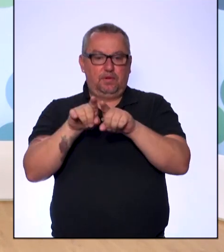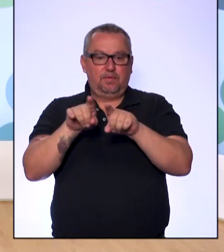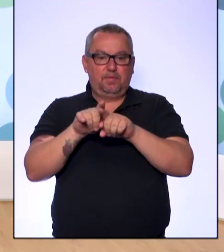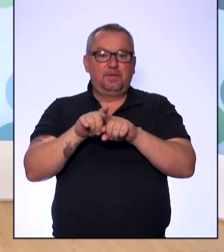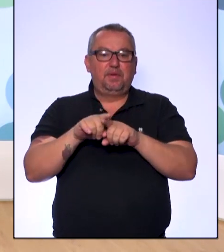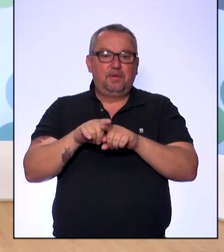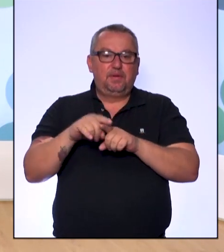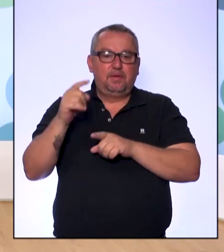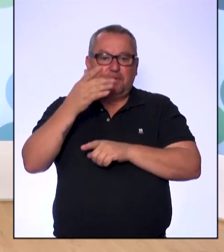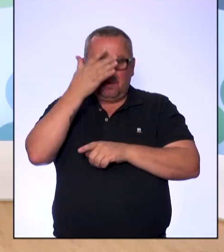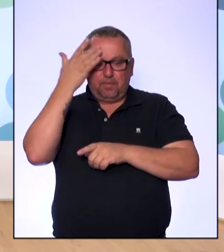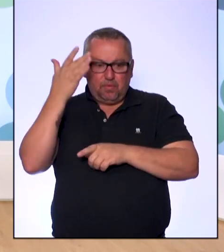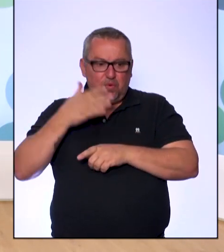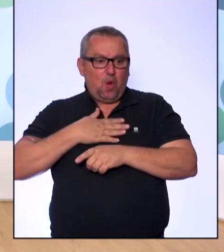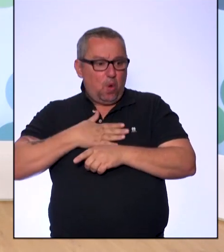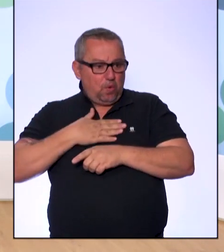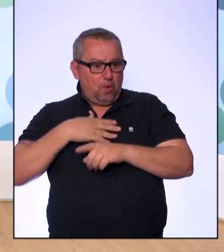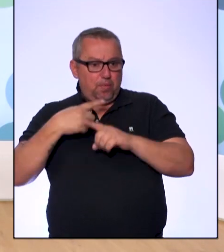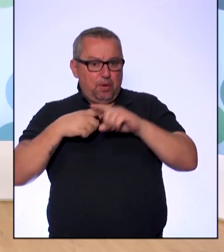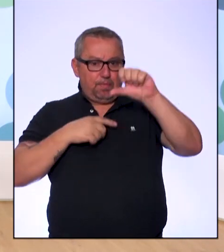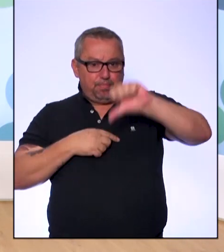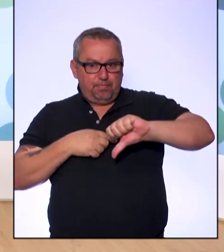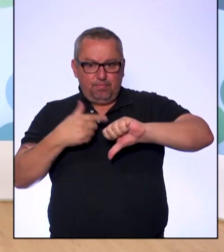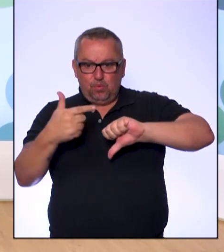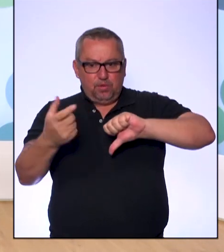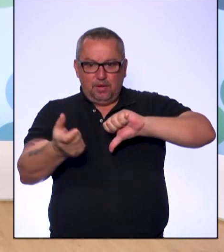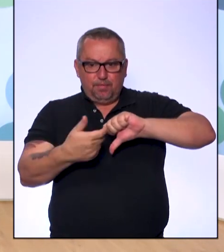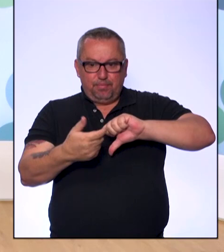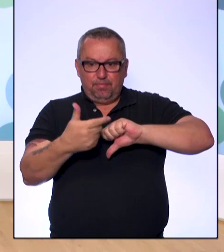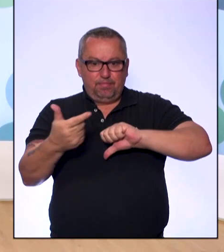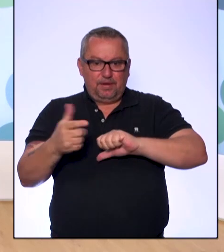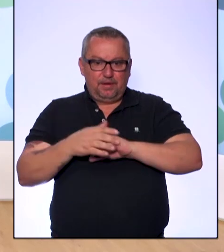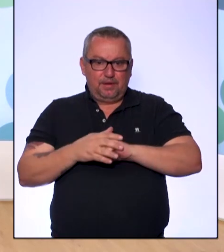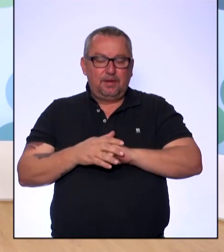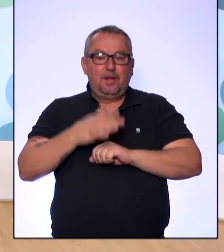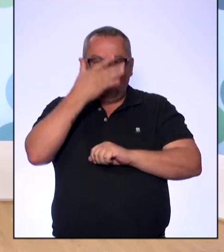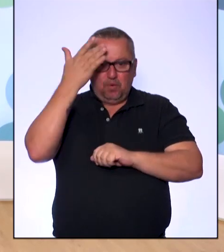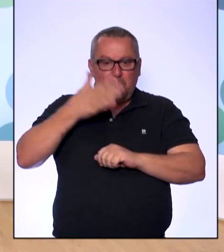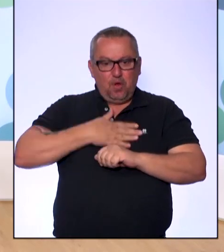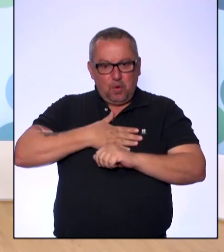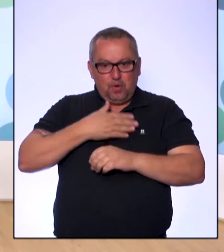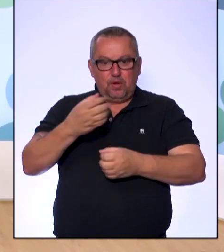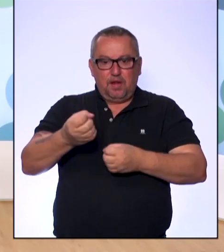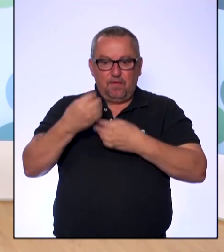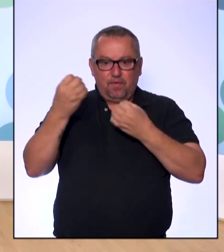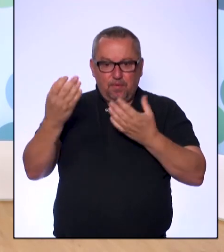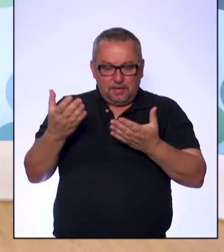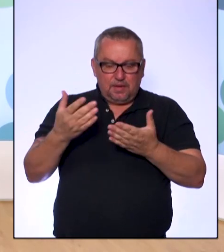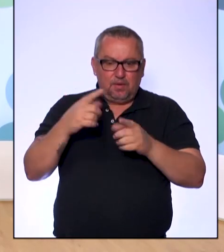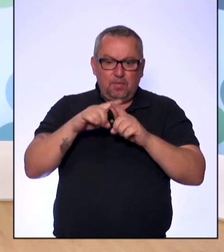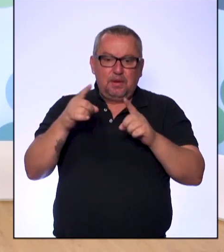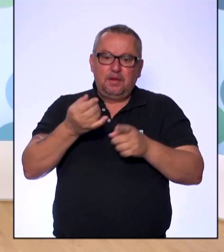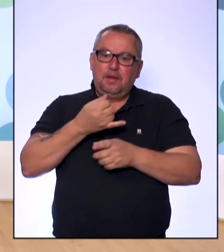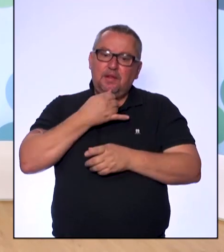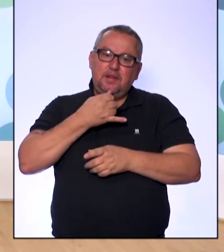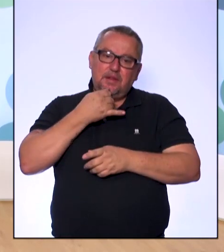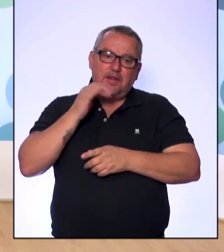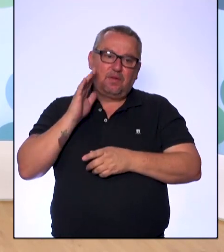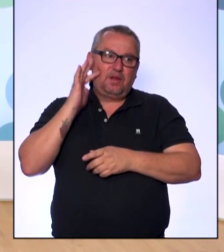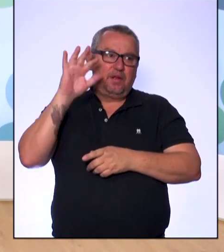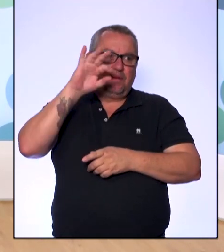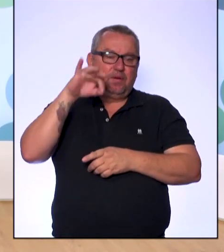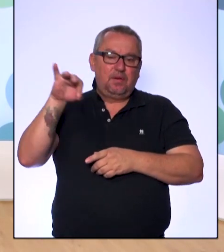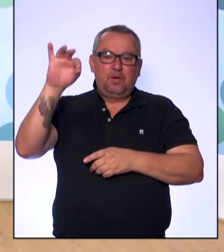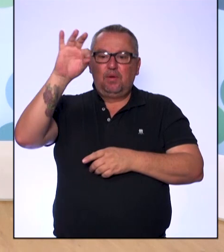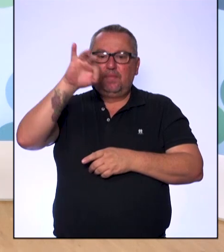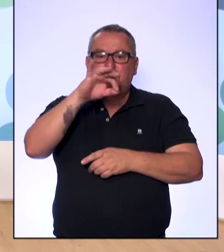desgostou, né? Ninguém desgostou, porque é uma tristeza mesmo o desaparecimento. Ninguém desgostou da informação, porque é uma tristeza de fato É uma tristeza, né? Exatamente. É uma